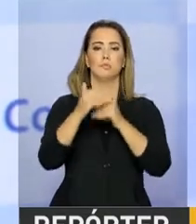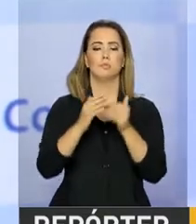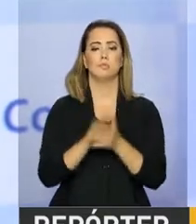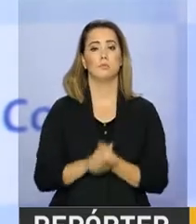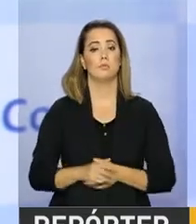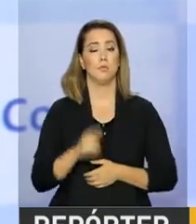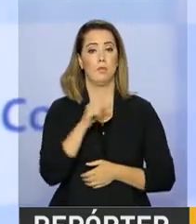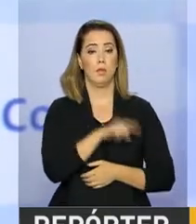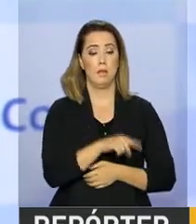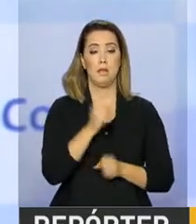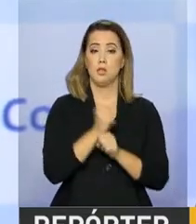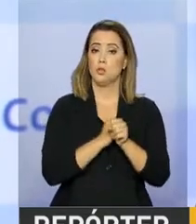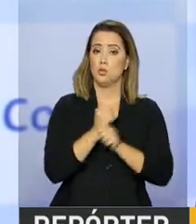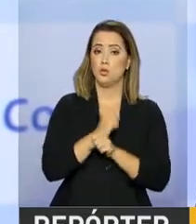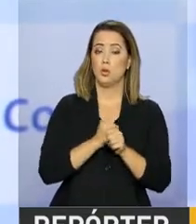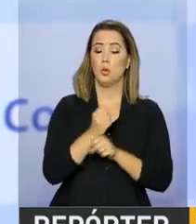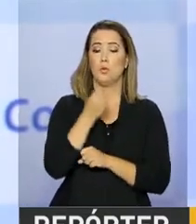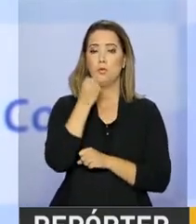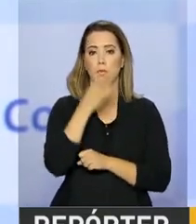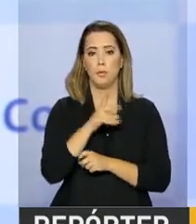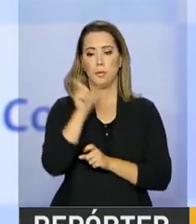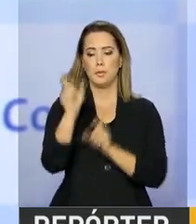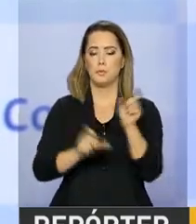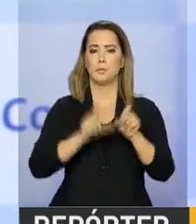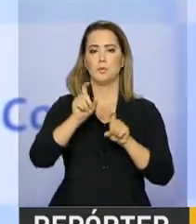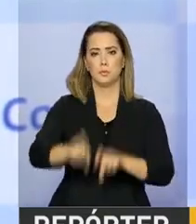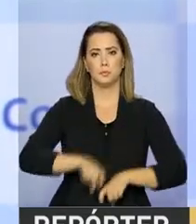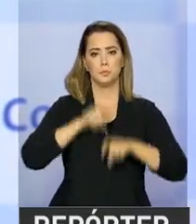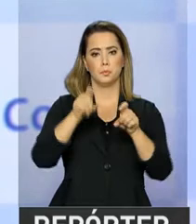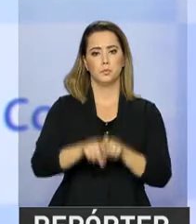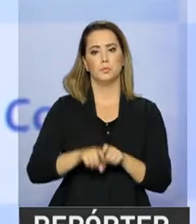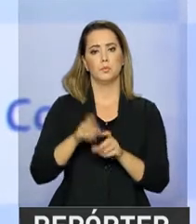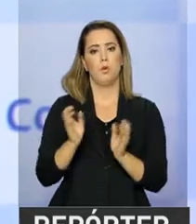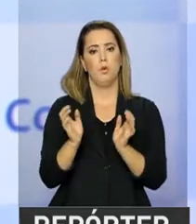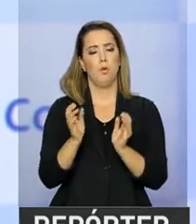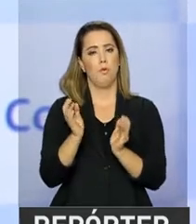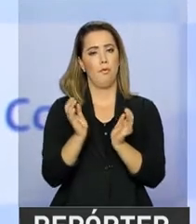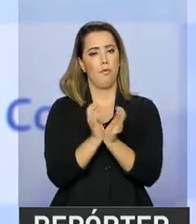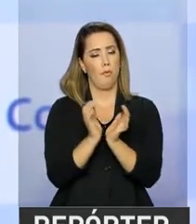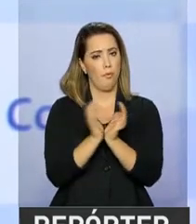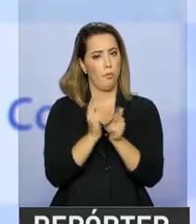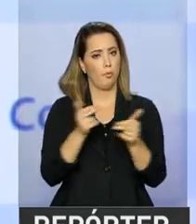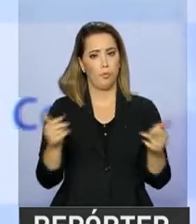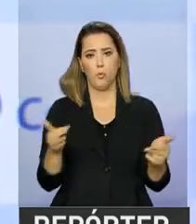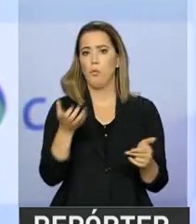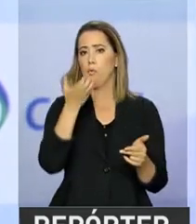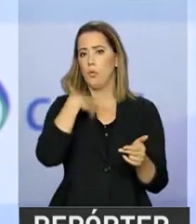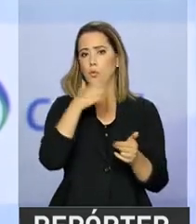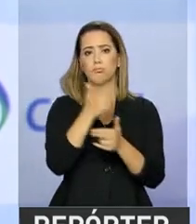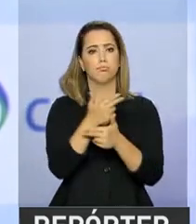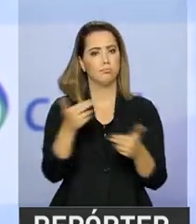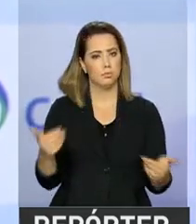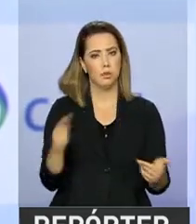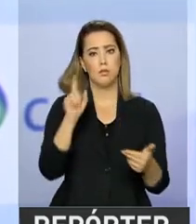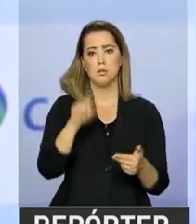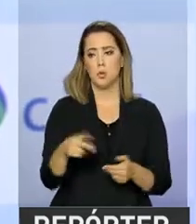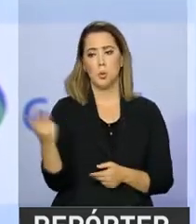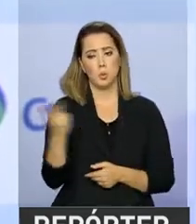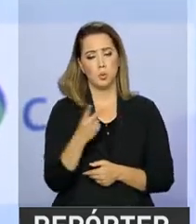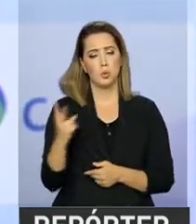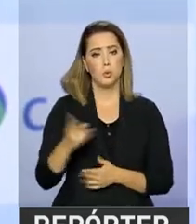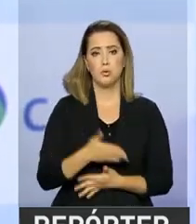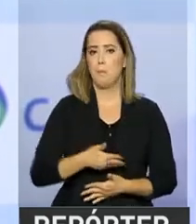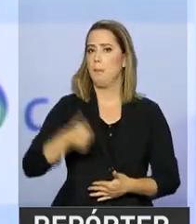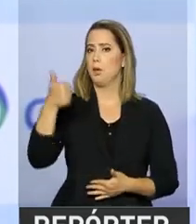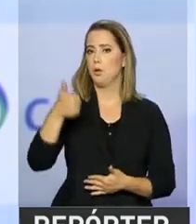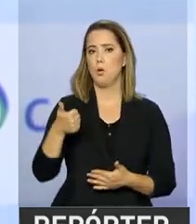favoráveis aos produtores e ele conseguir ofertar mais produtos tanto frutos com totaliza um cenário para esses dois produtos foi bem